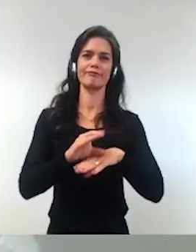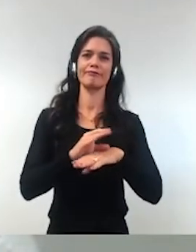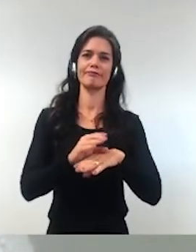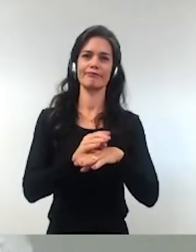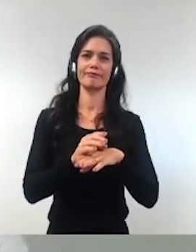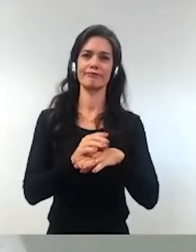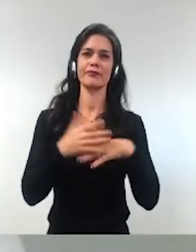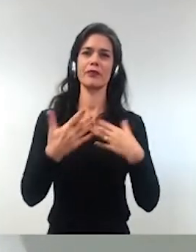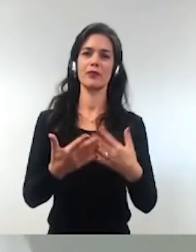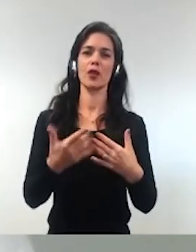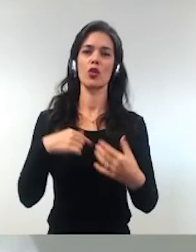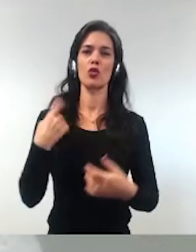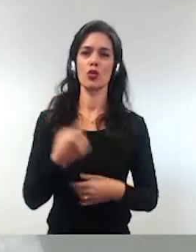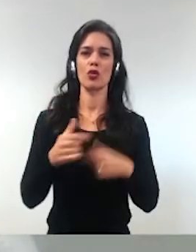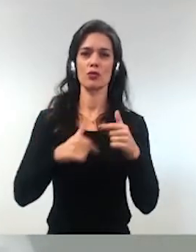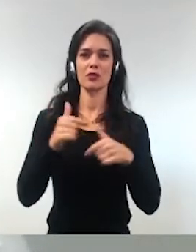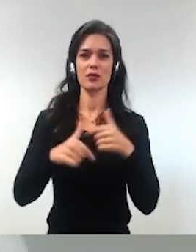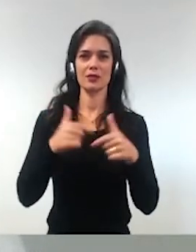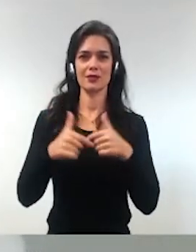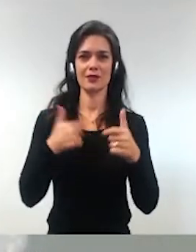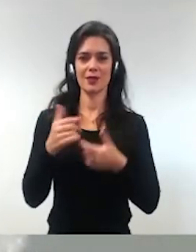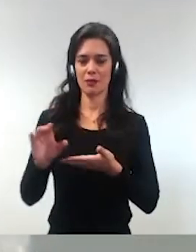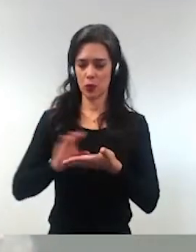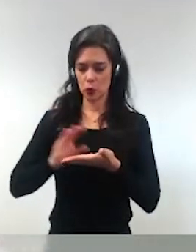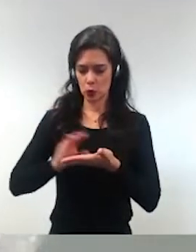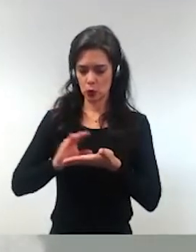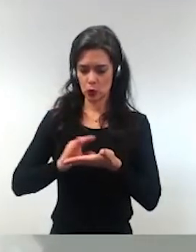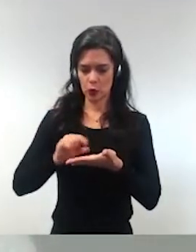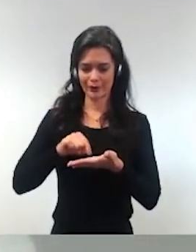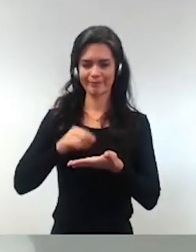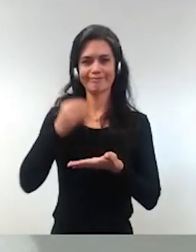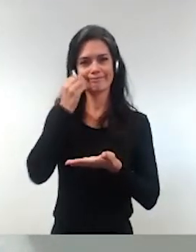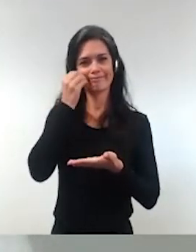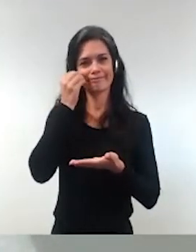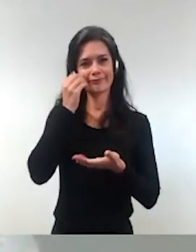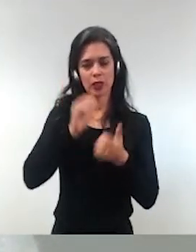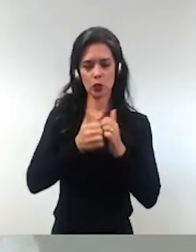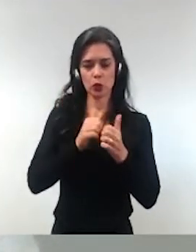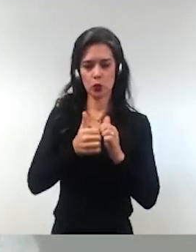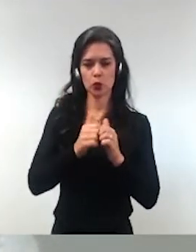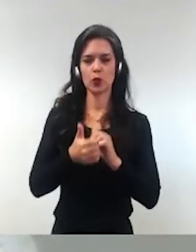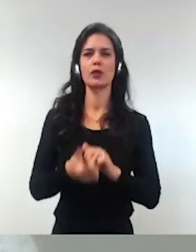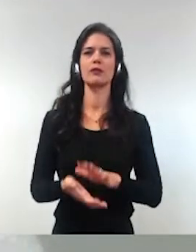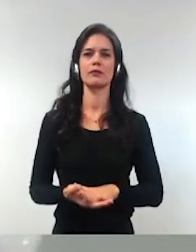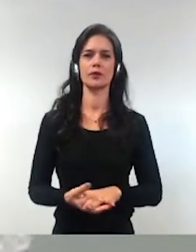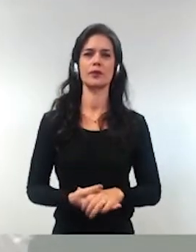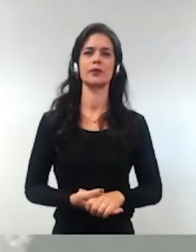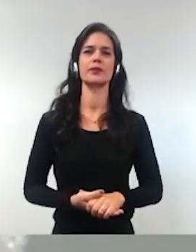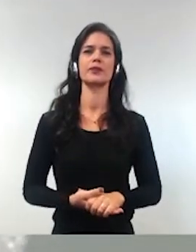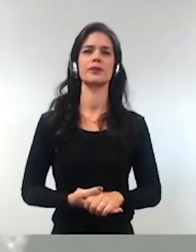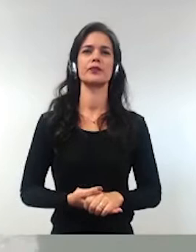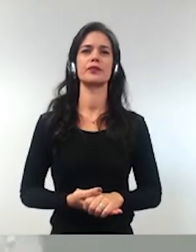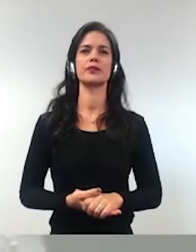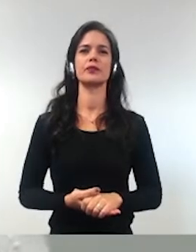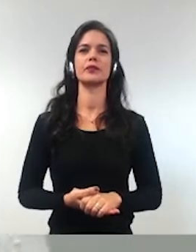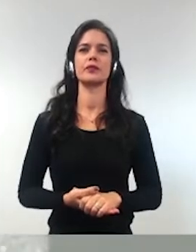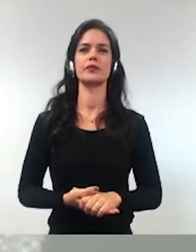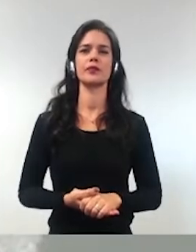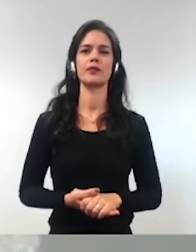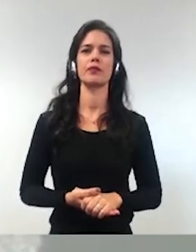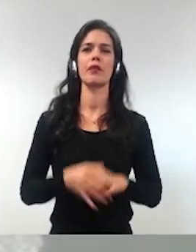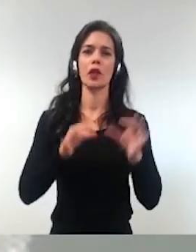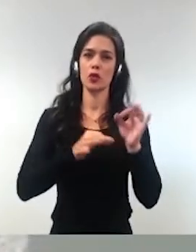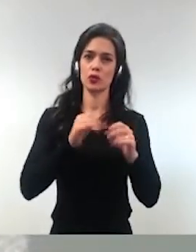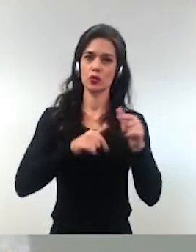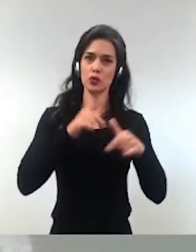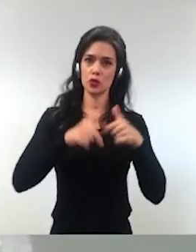orçamentária que a Justiça do Trabalho tem tentado se reinventar desde então. A Justiça do Trabalho,